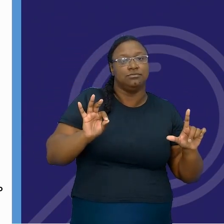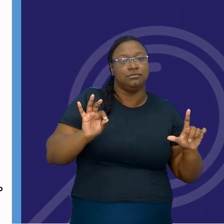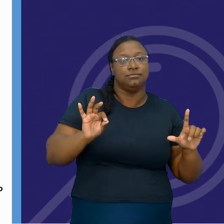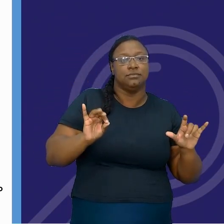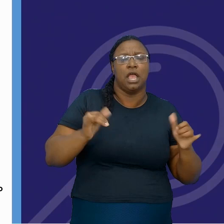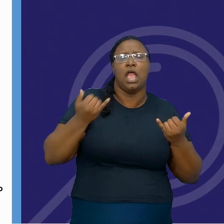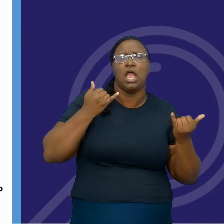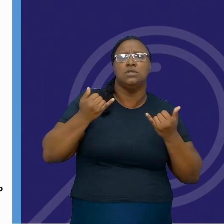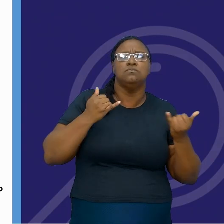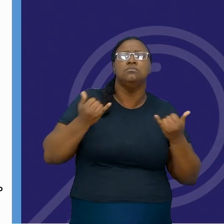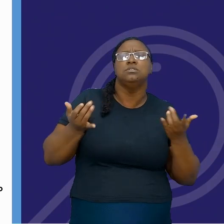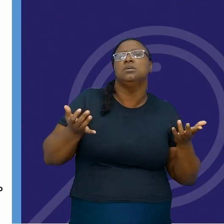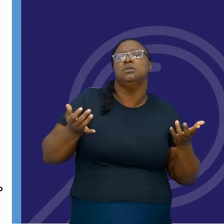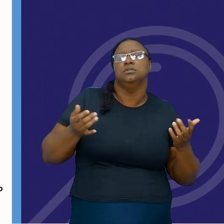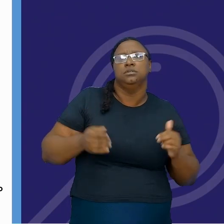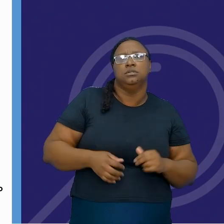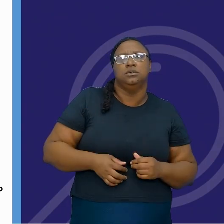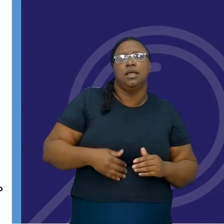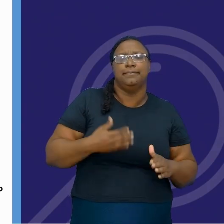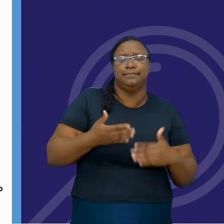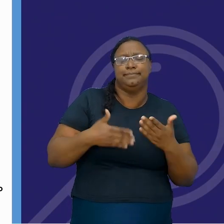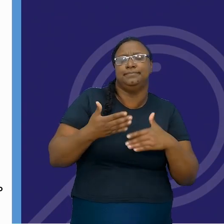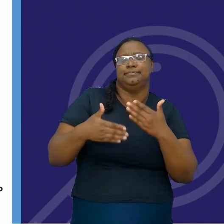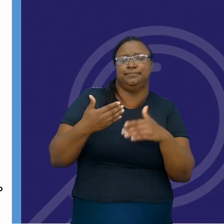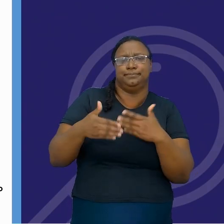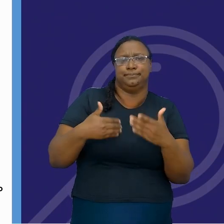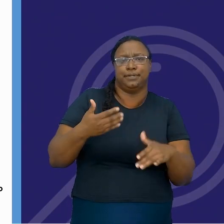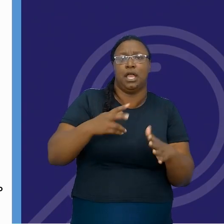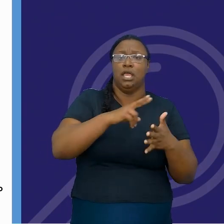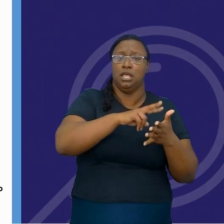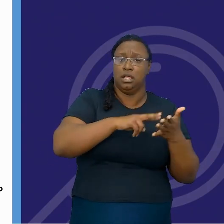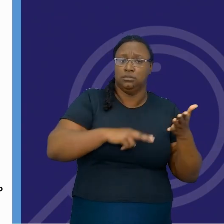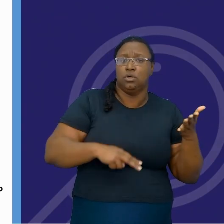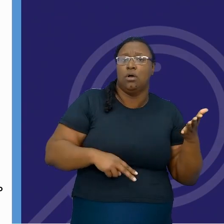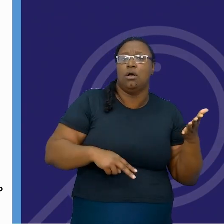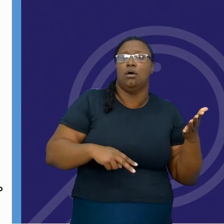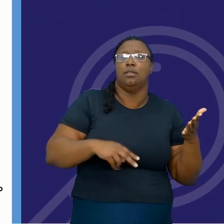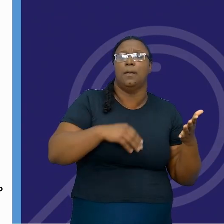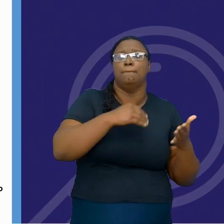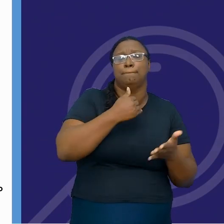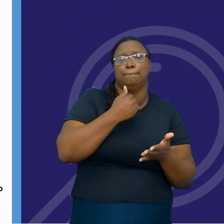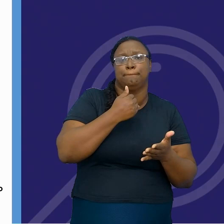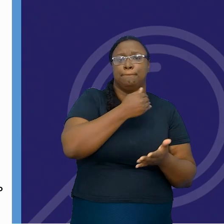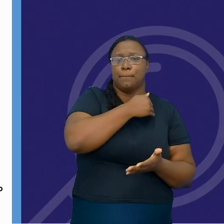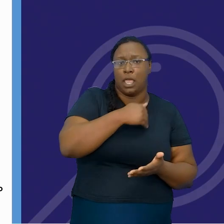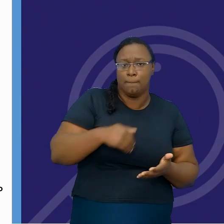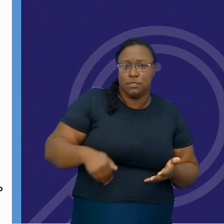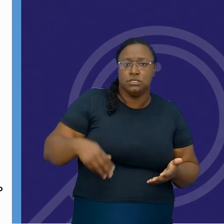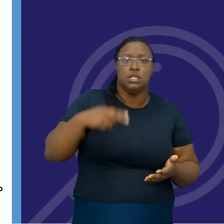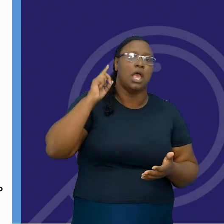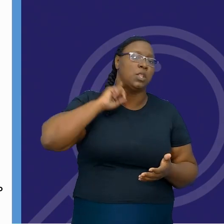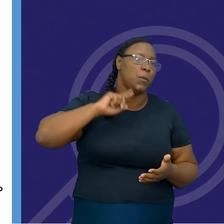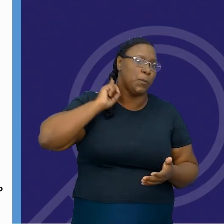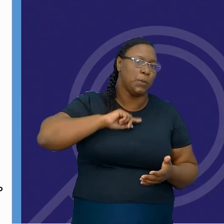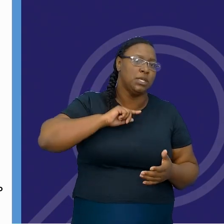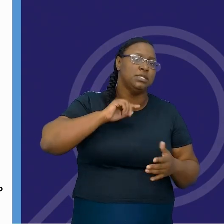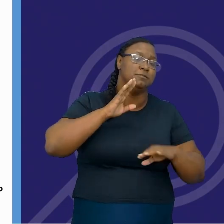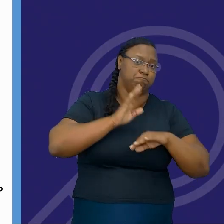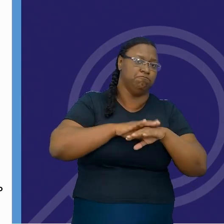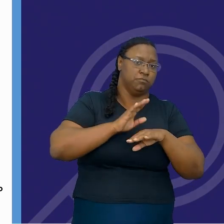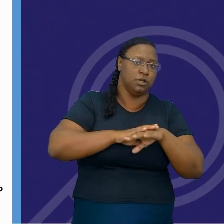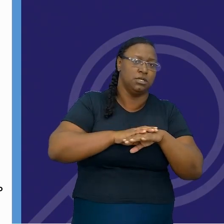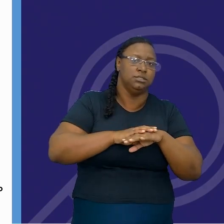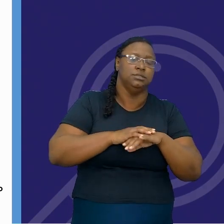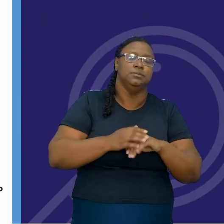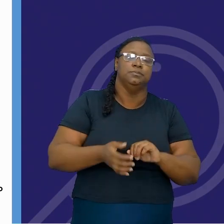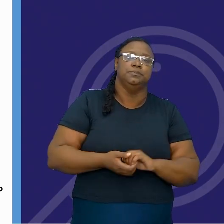elas são decorrentes de um relatório que o Ministério de Minas e Energia produz, eu acho que